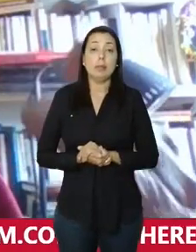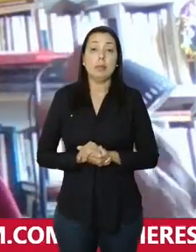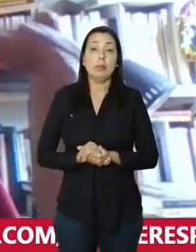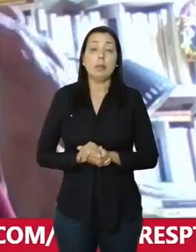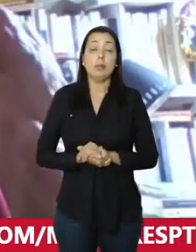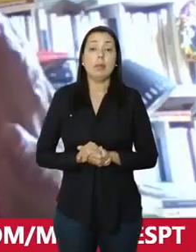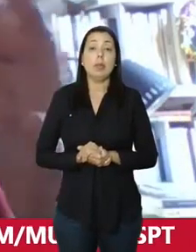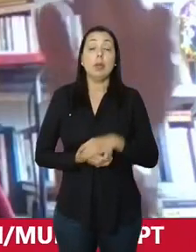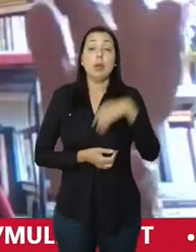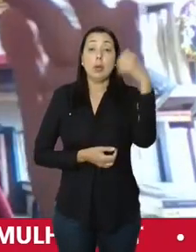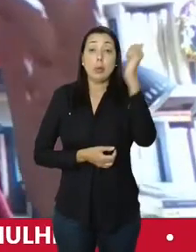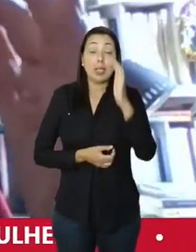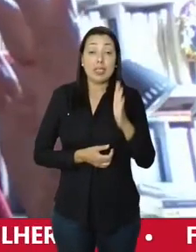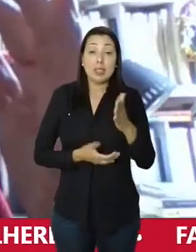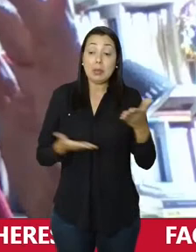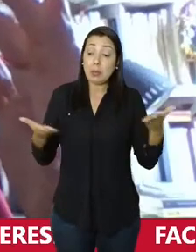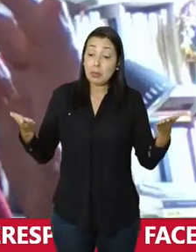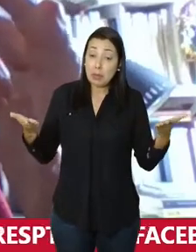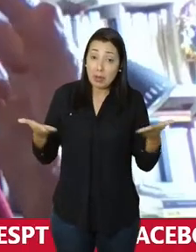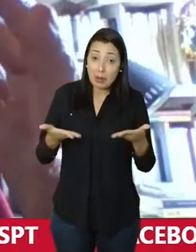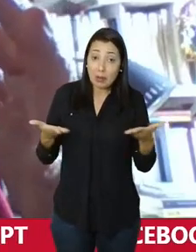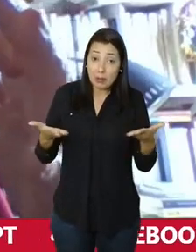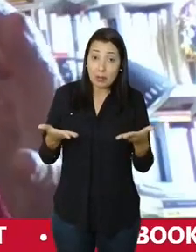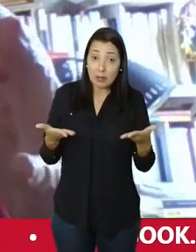como o Brasil ficou